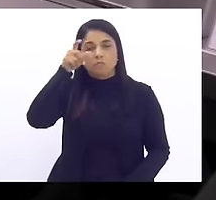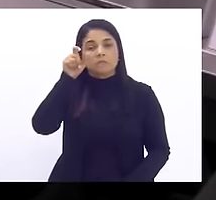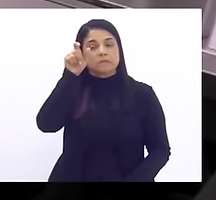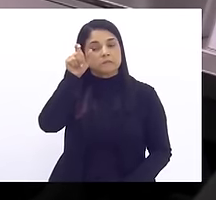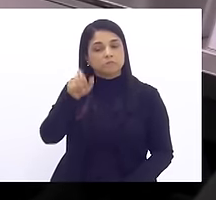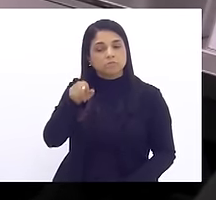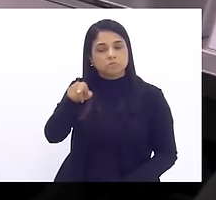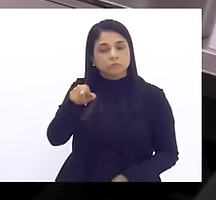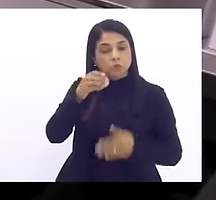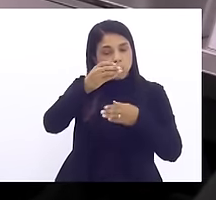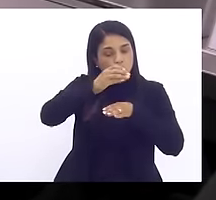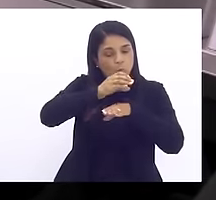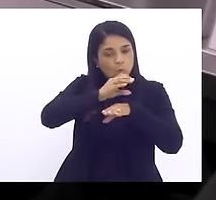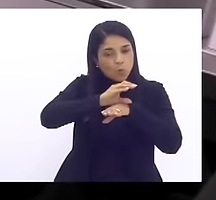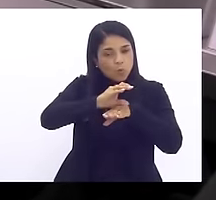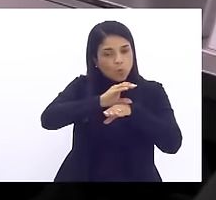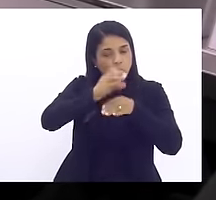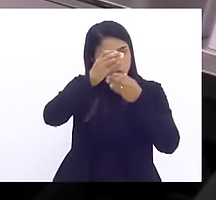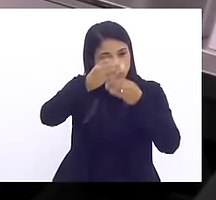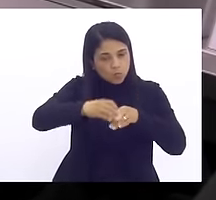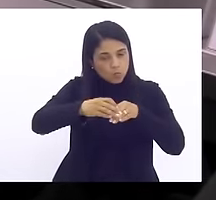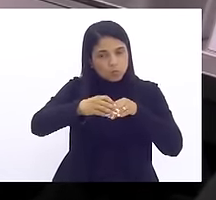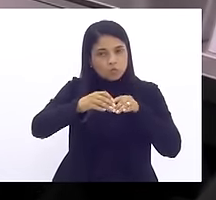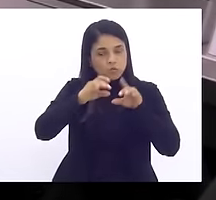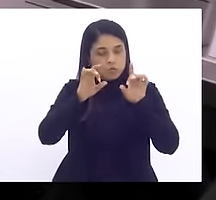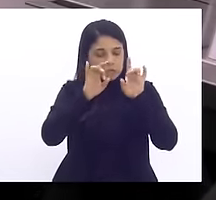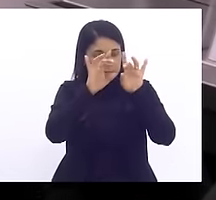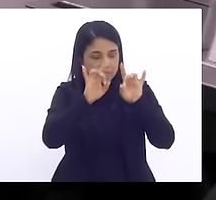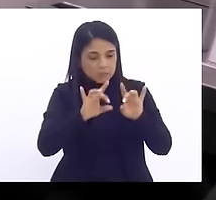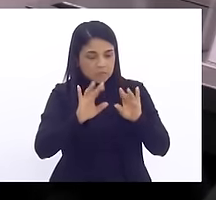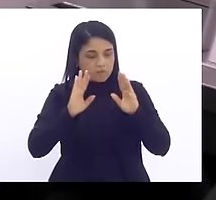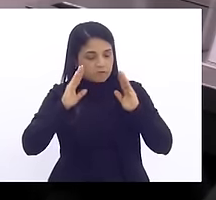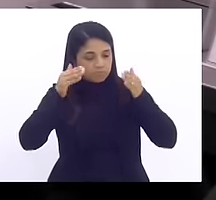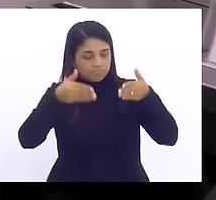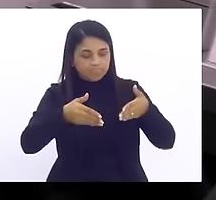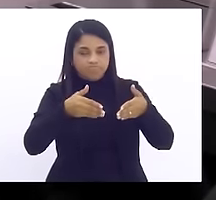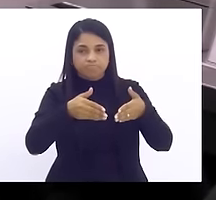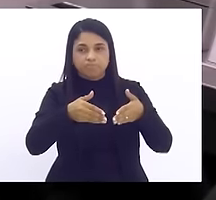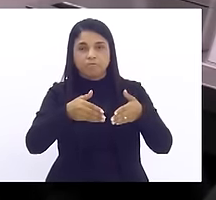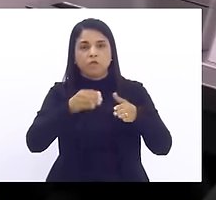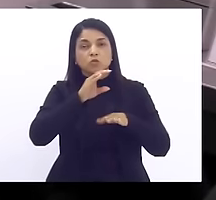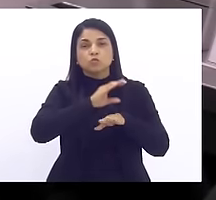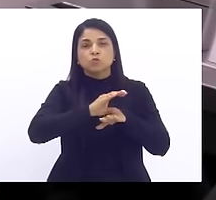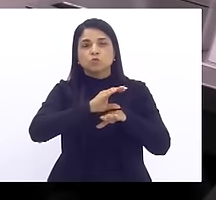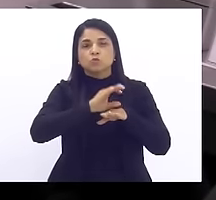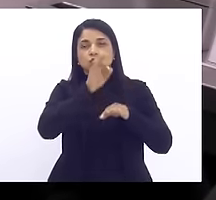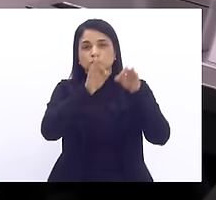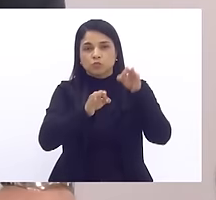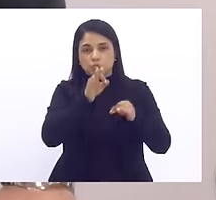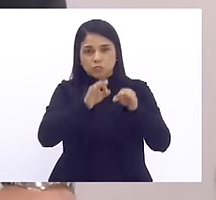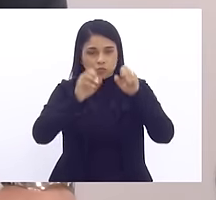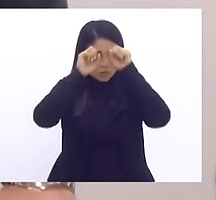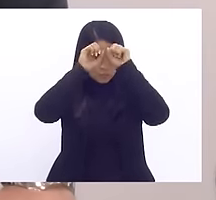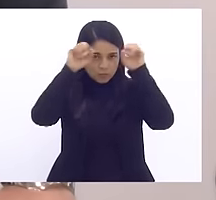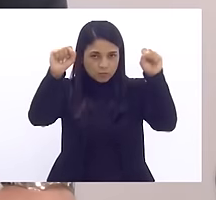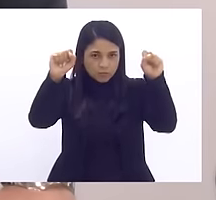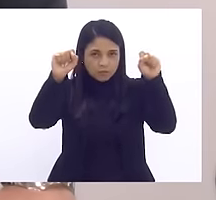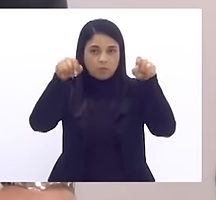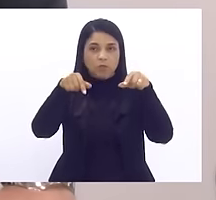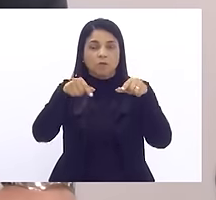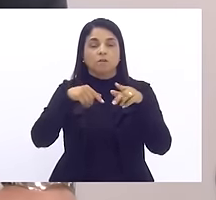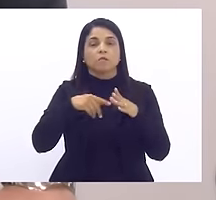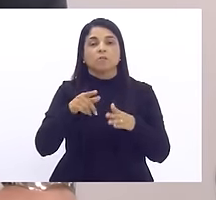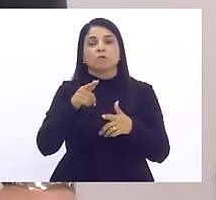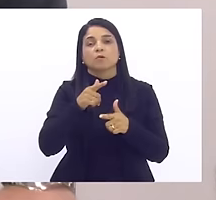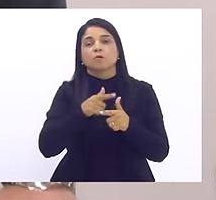tem um concurso específico para aquela para aquela situação foi um julgado de semana passada do supremo se eu compreendo A grande